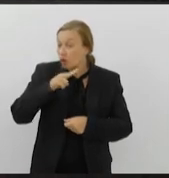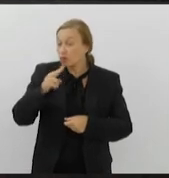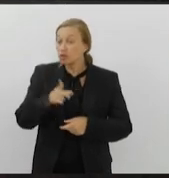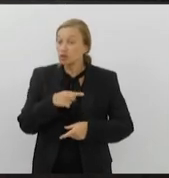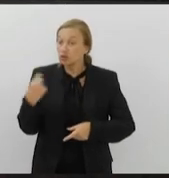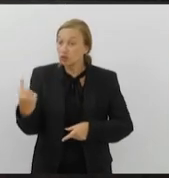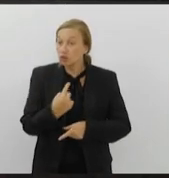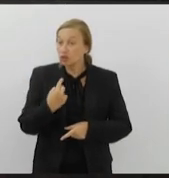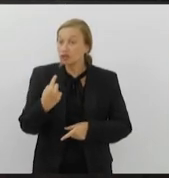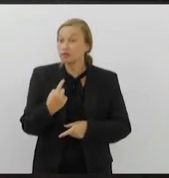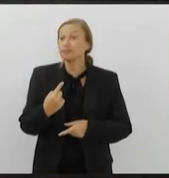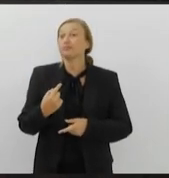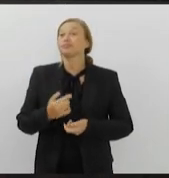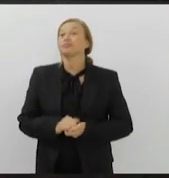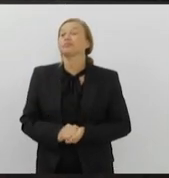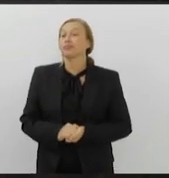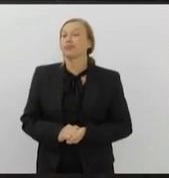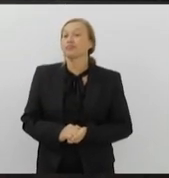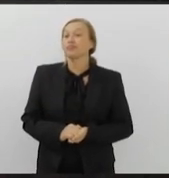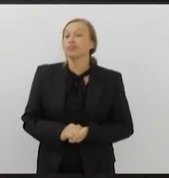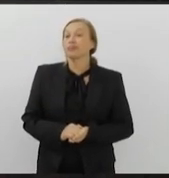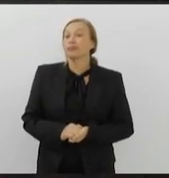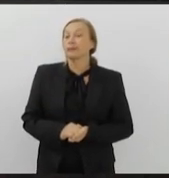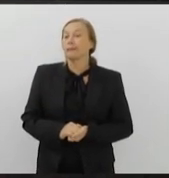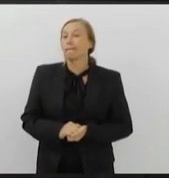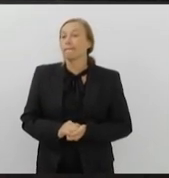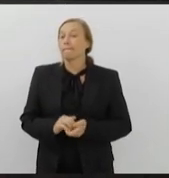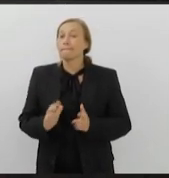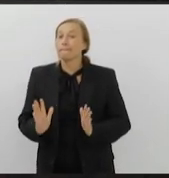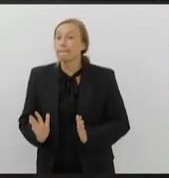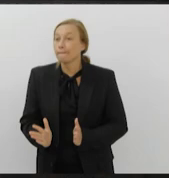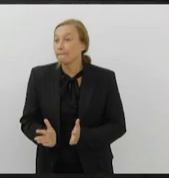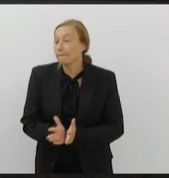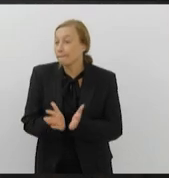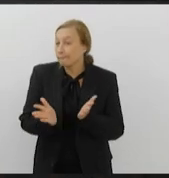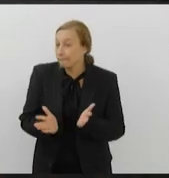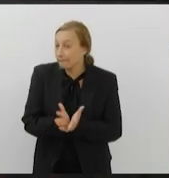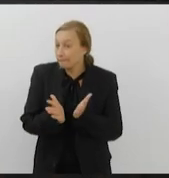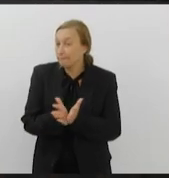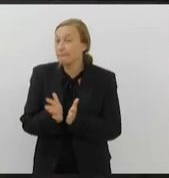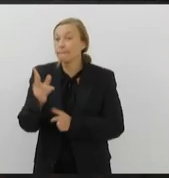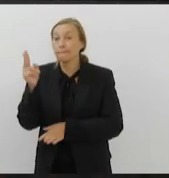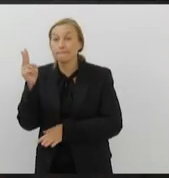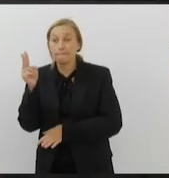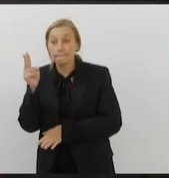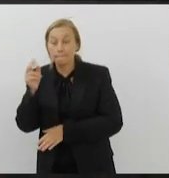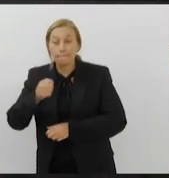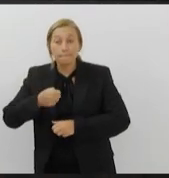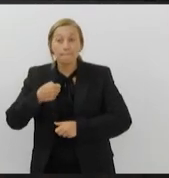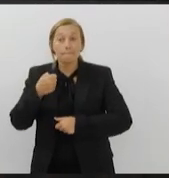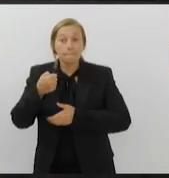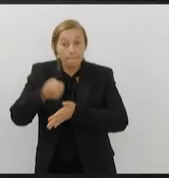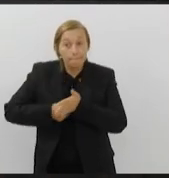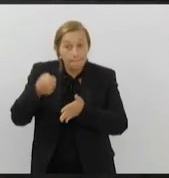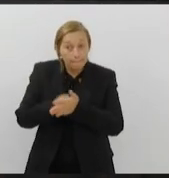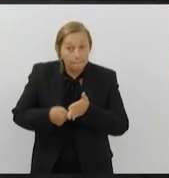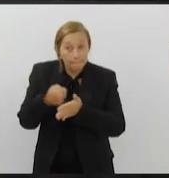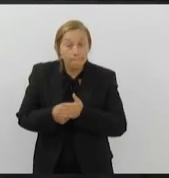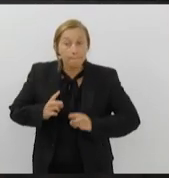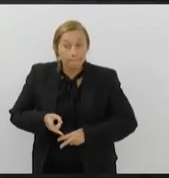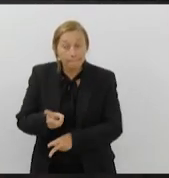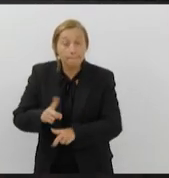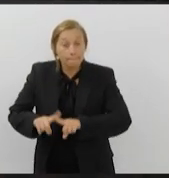que nascemos, não nascemos privilegiadas em berço de ouro, a gente corre a vida toda, mas a gente precisa